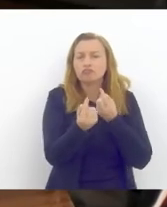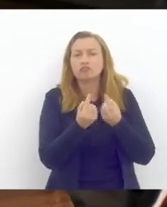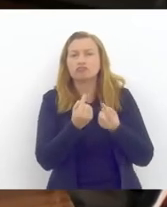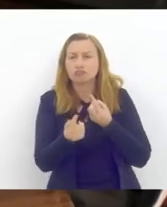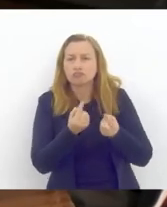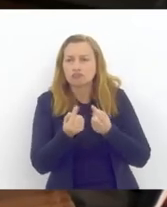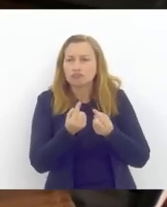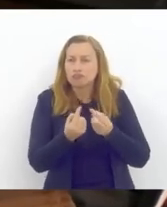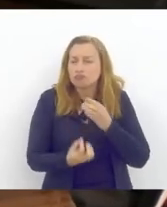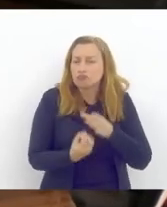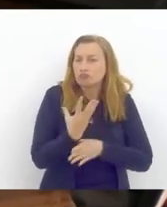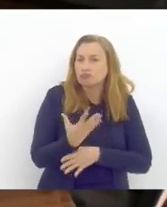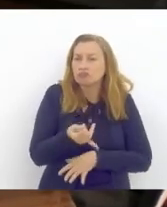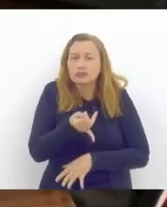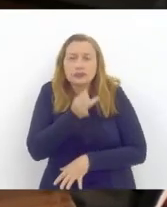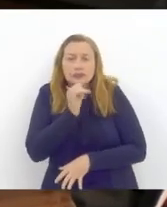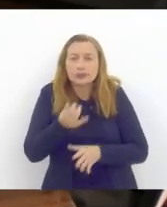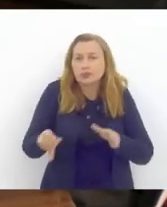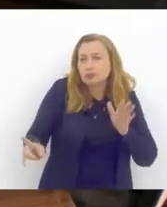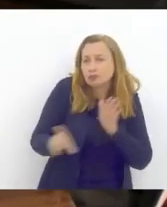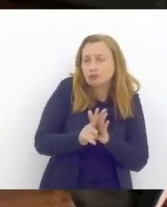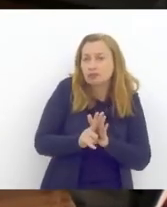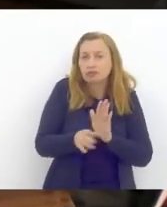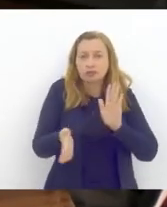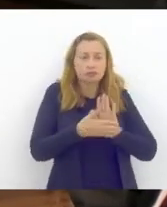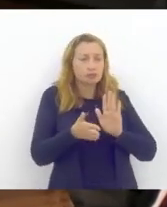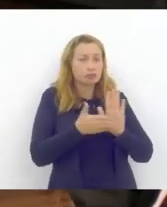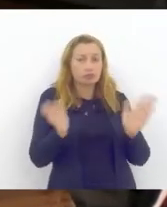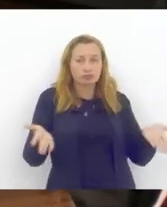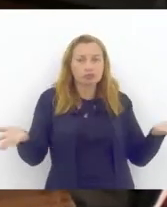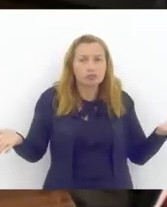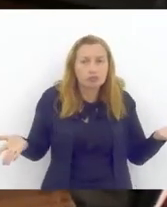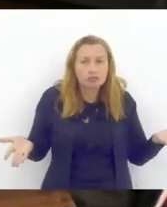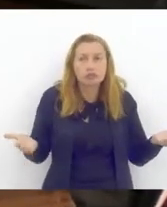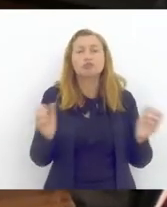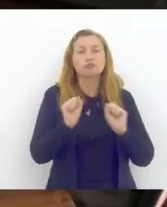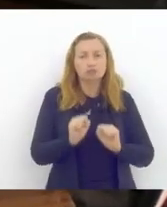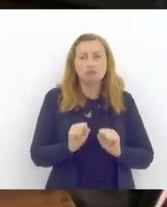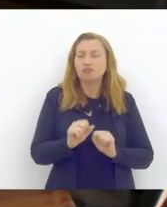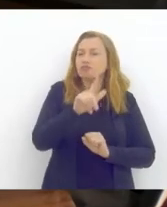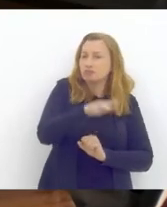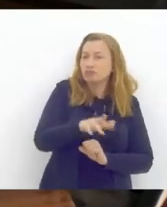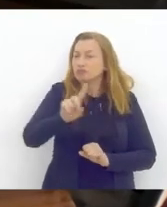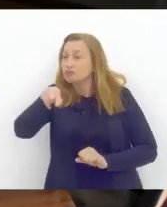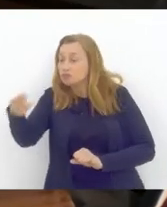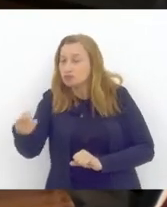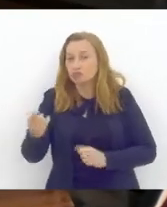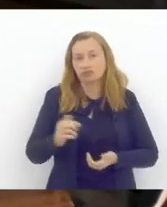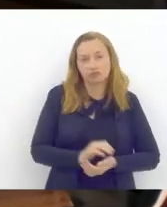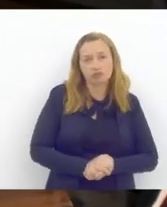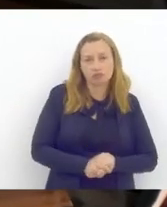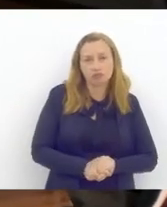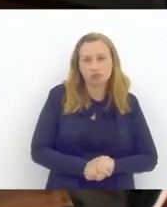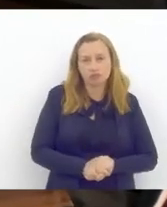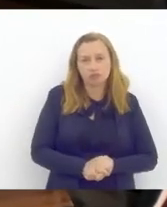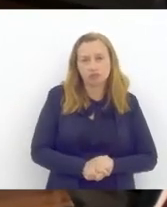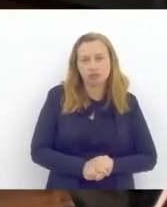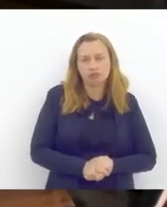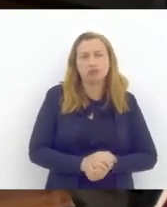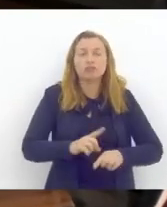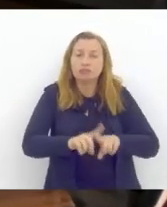diálogo para a construção, por exemplo, de uma lei que foi proposta, que poderia ser diferente do que está.